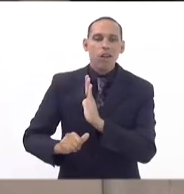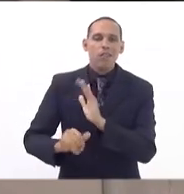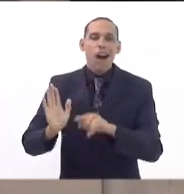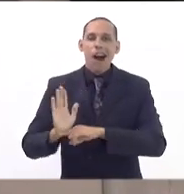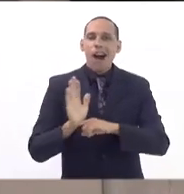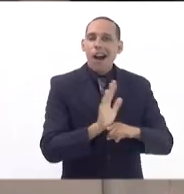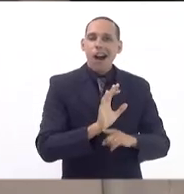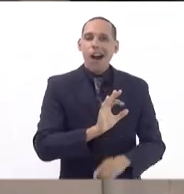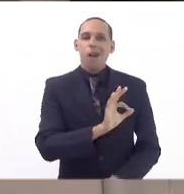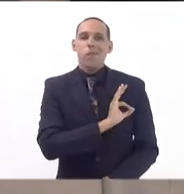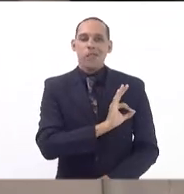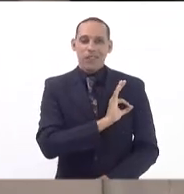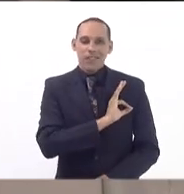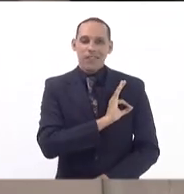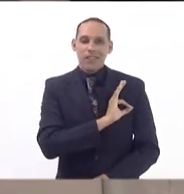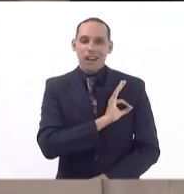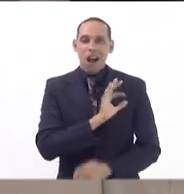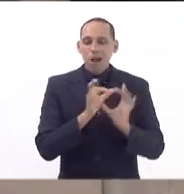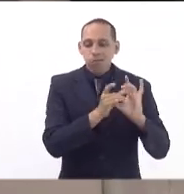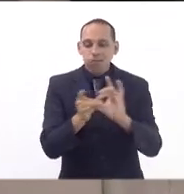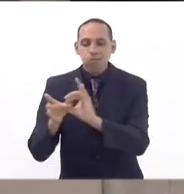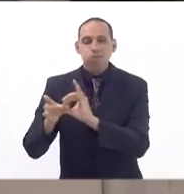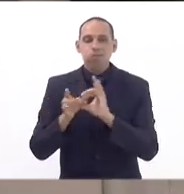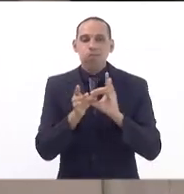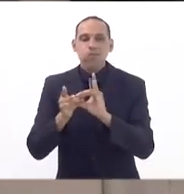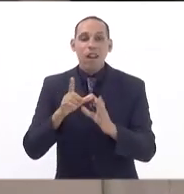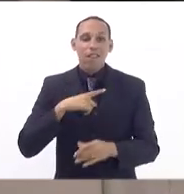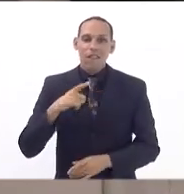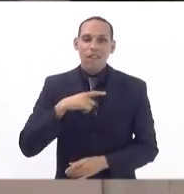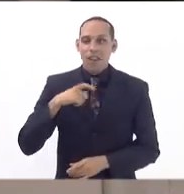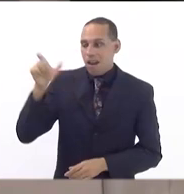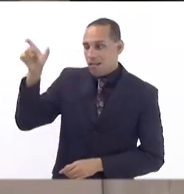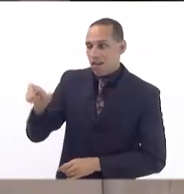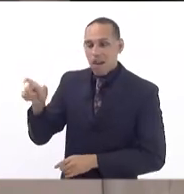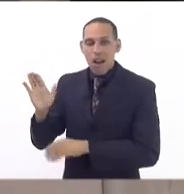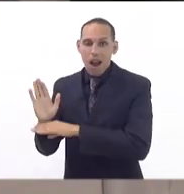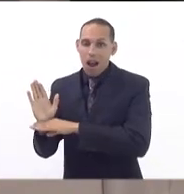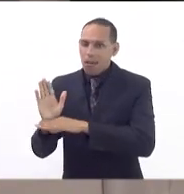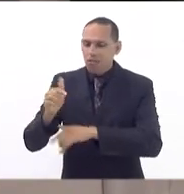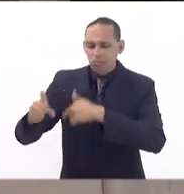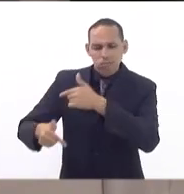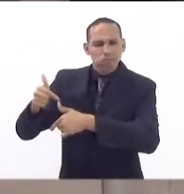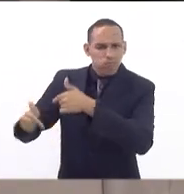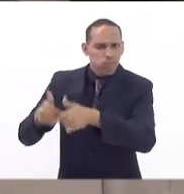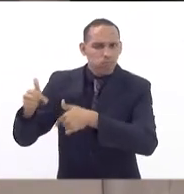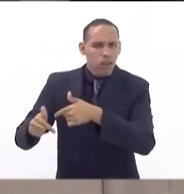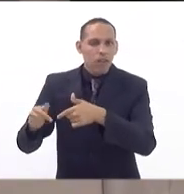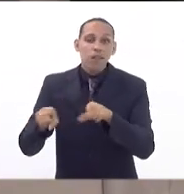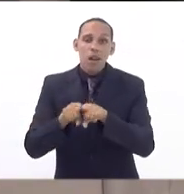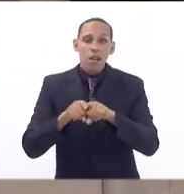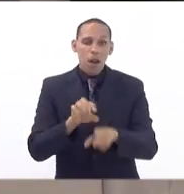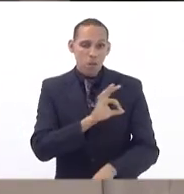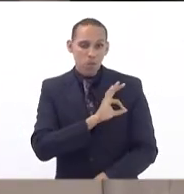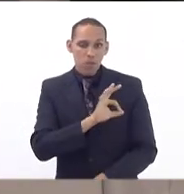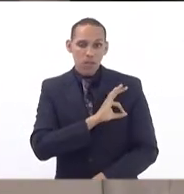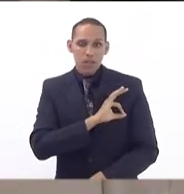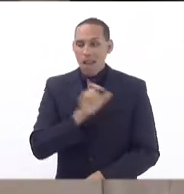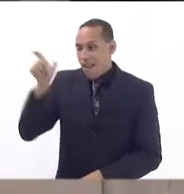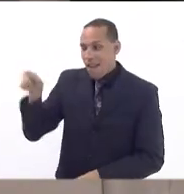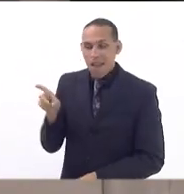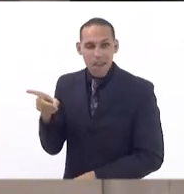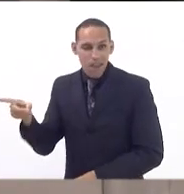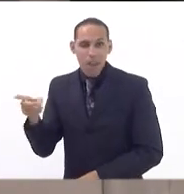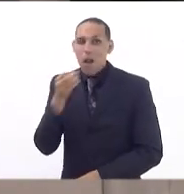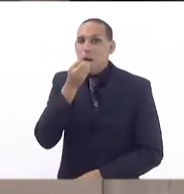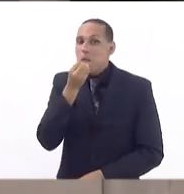polícia tem que ter uma sinergia entre reciclador polícia e concessionária o reciclador bom reciclador